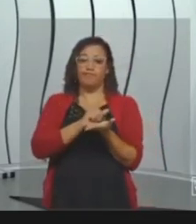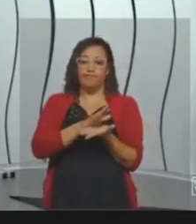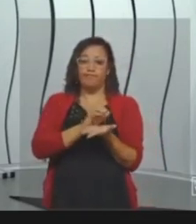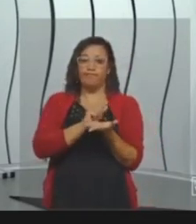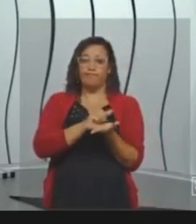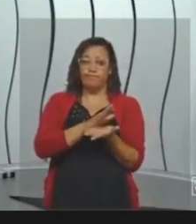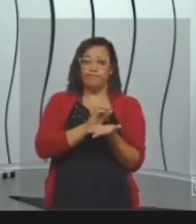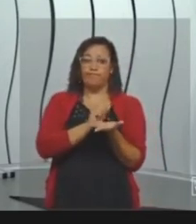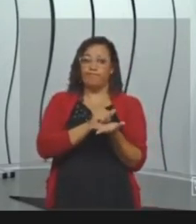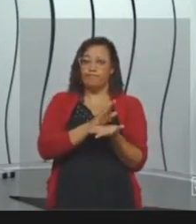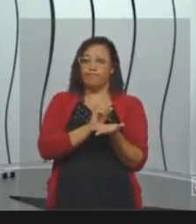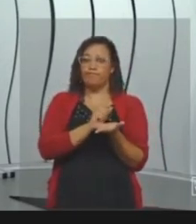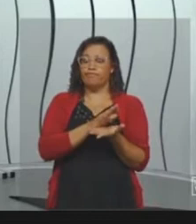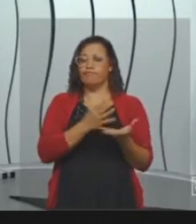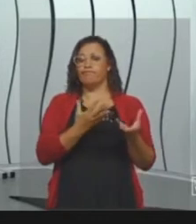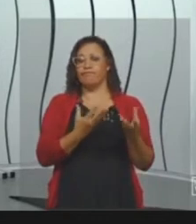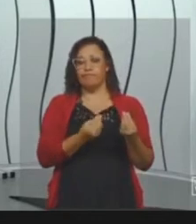obra.